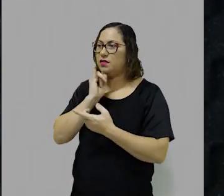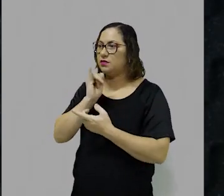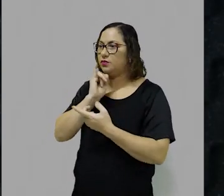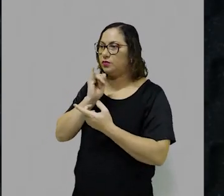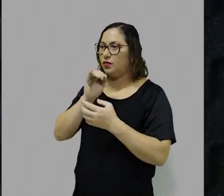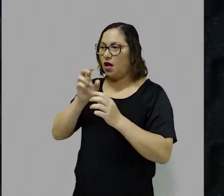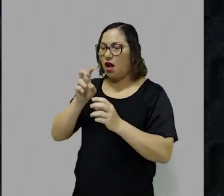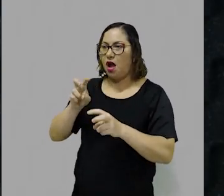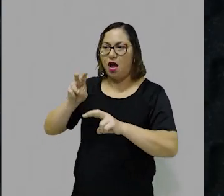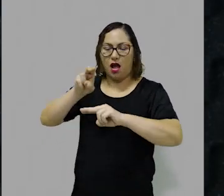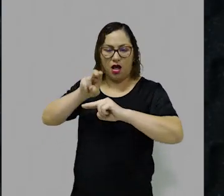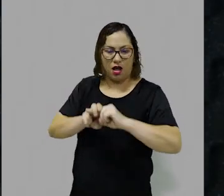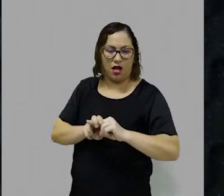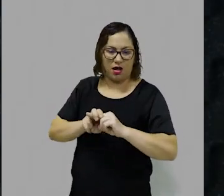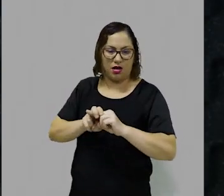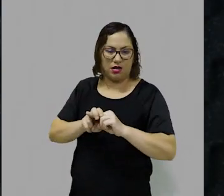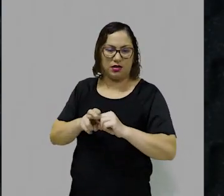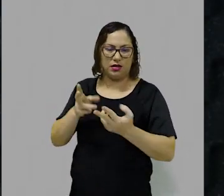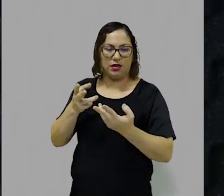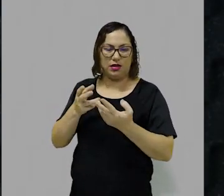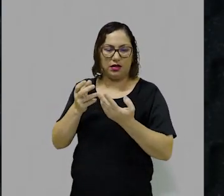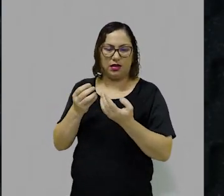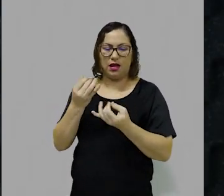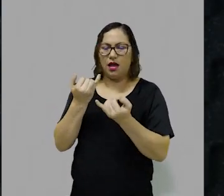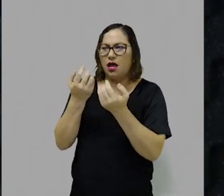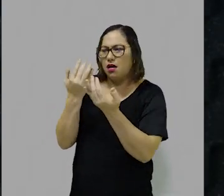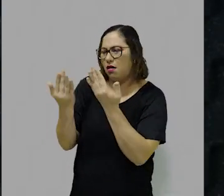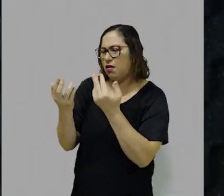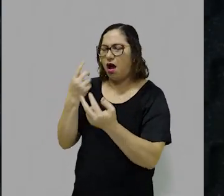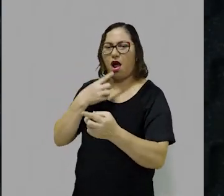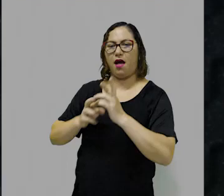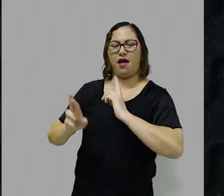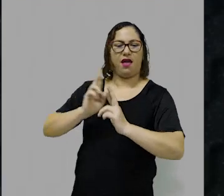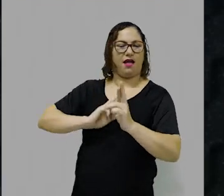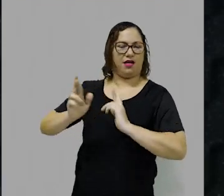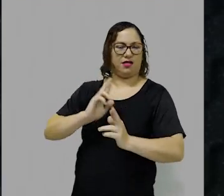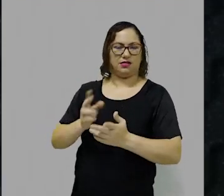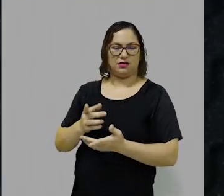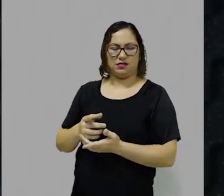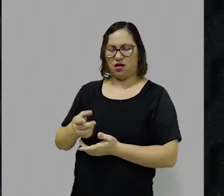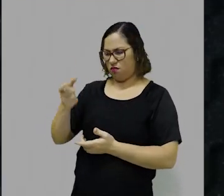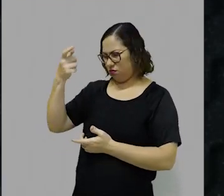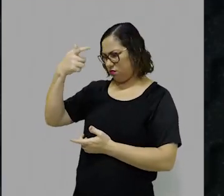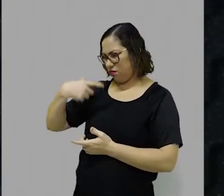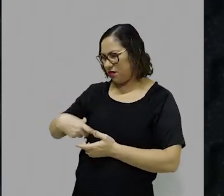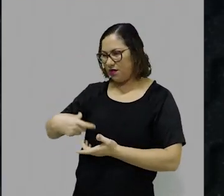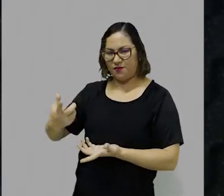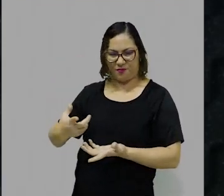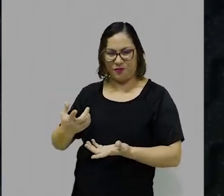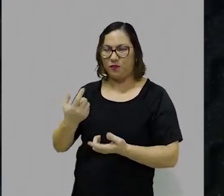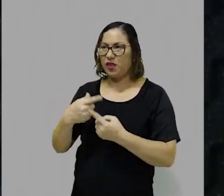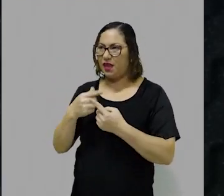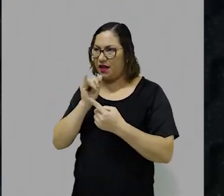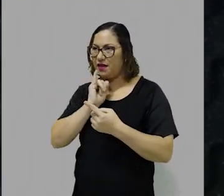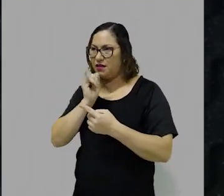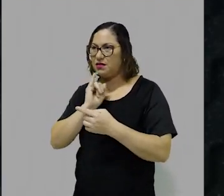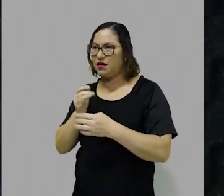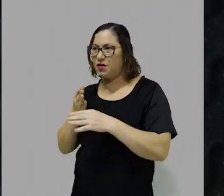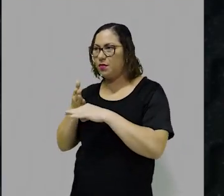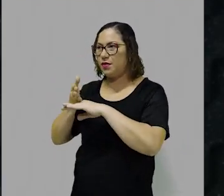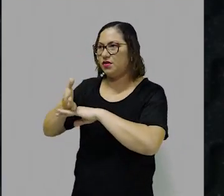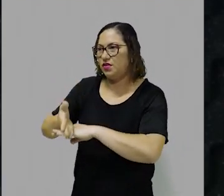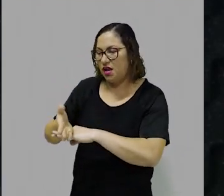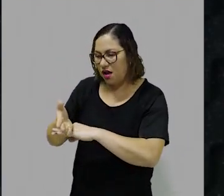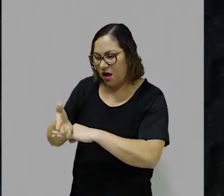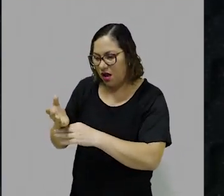relação pessoal e os móveis têm uma relação muito pessoal com a pessoa. Por quê? Na hora que você chega na casa de uma pessoa, né? Lógico, o objetivo não é esse,